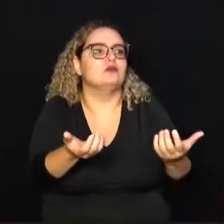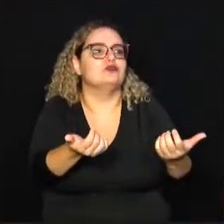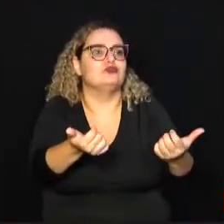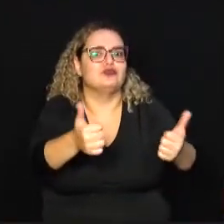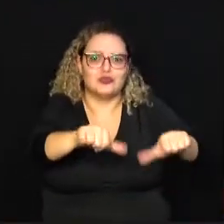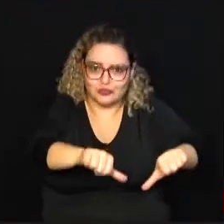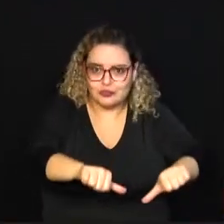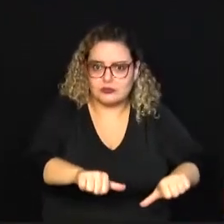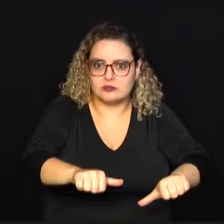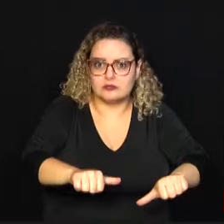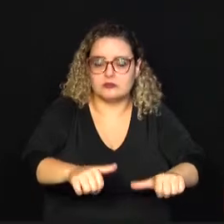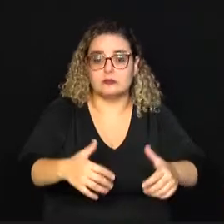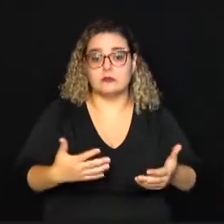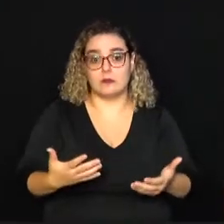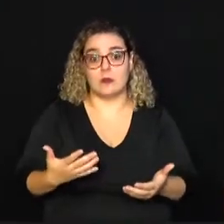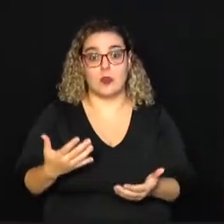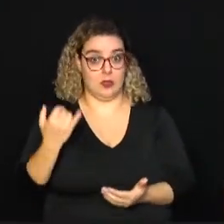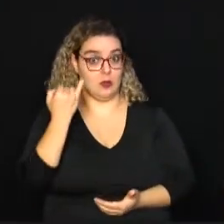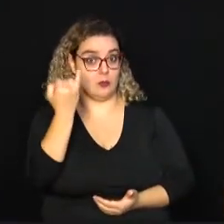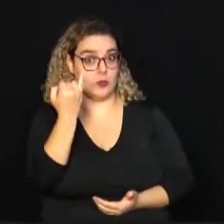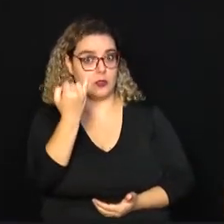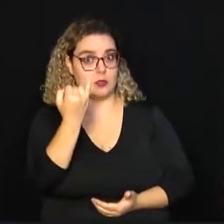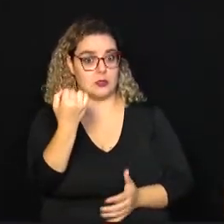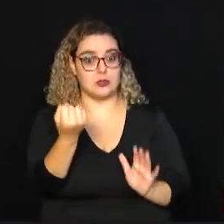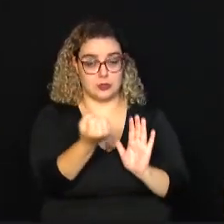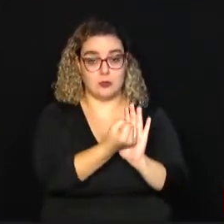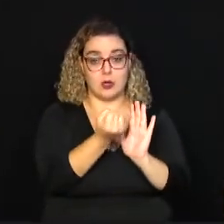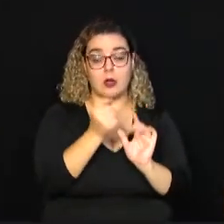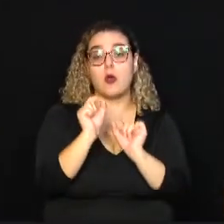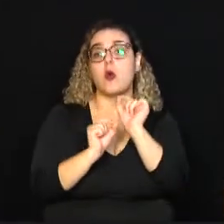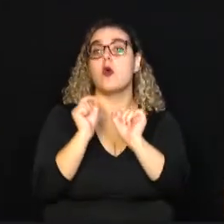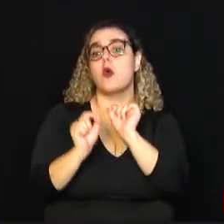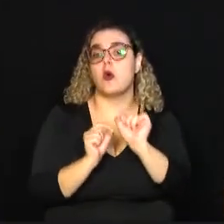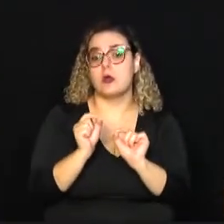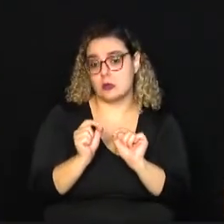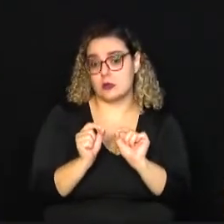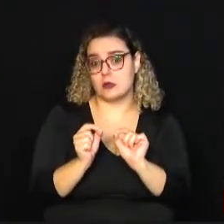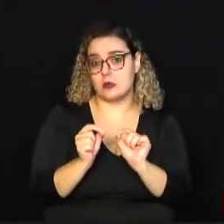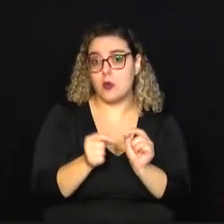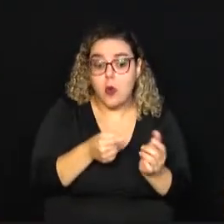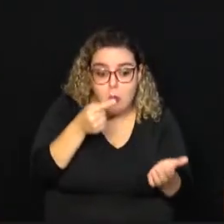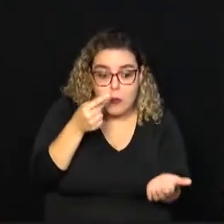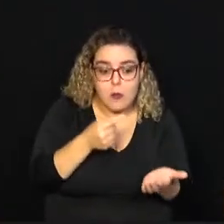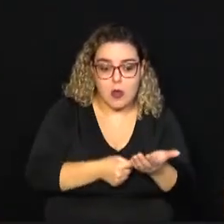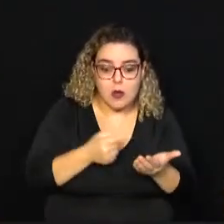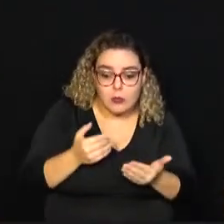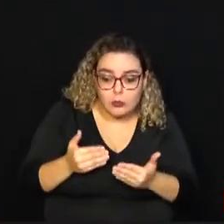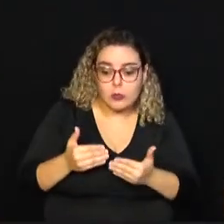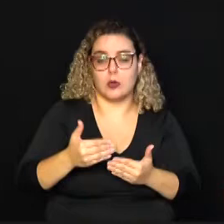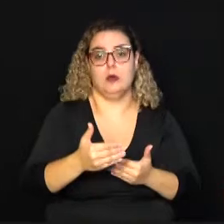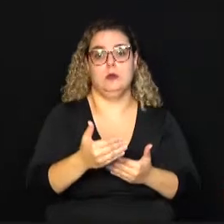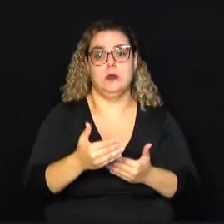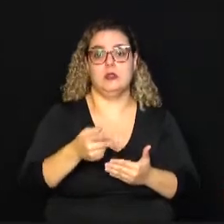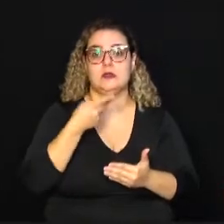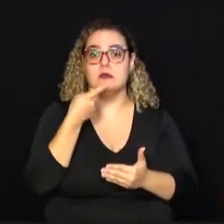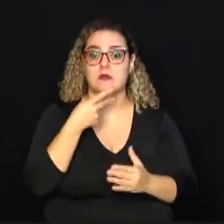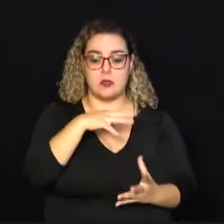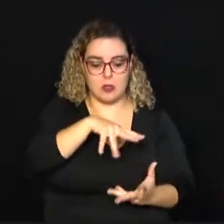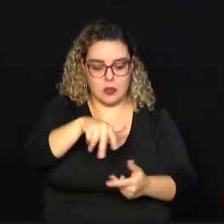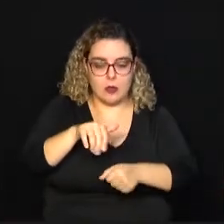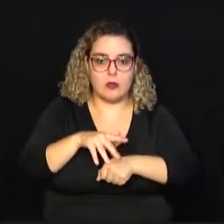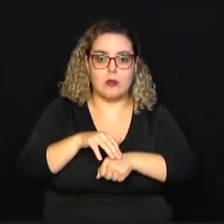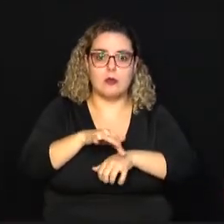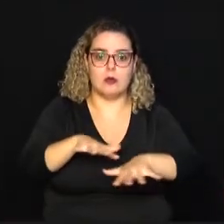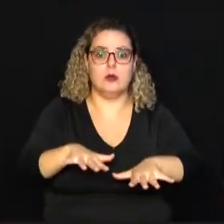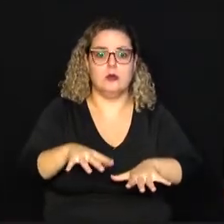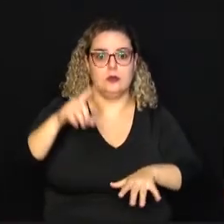importante a gente fazer só um registro, né, que eu acho que tem que ser o registro inicial para se falar da pandemia no dia 5 de